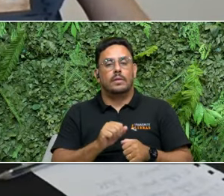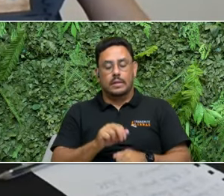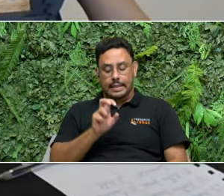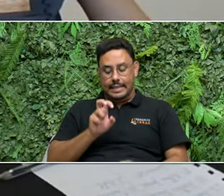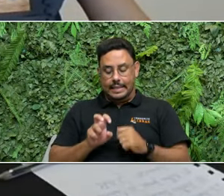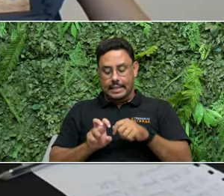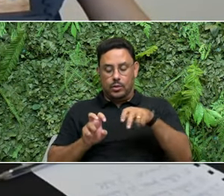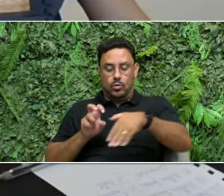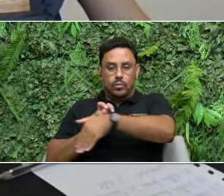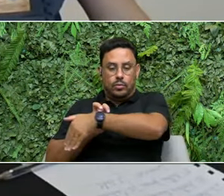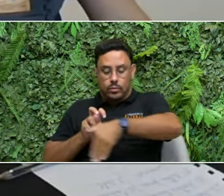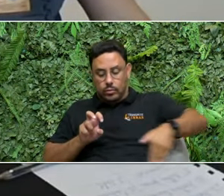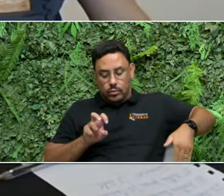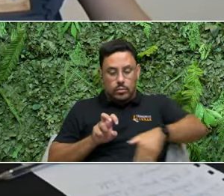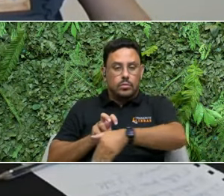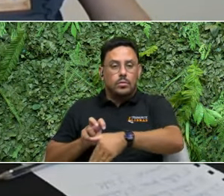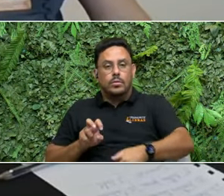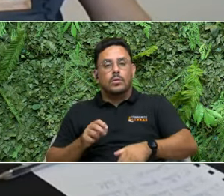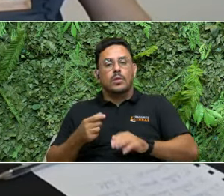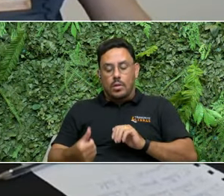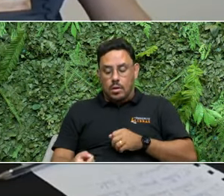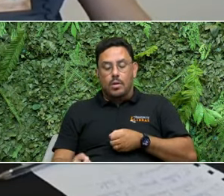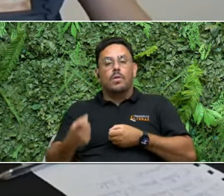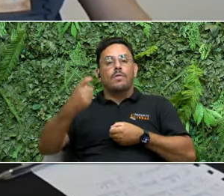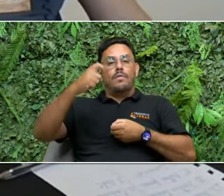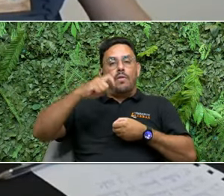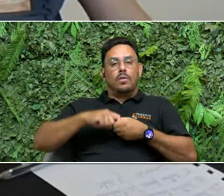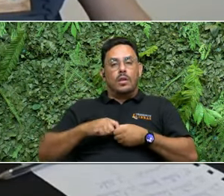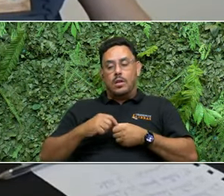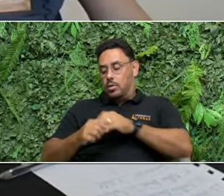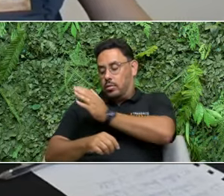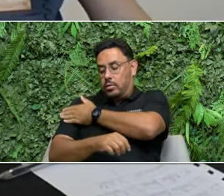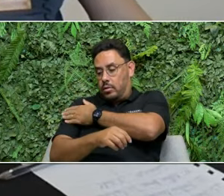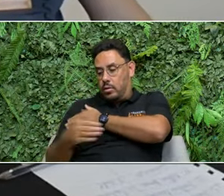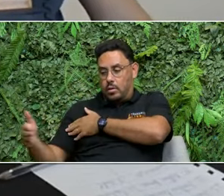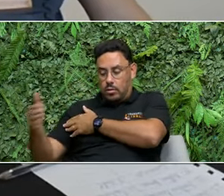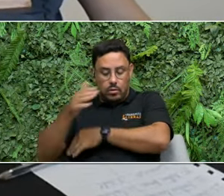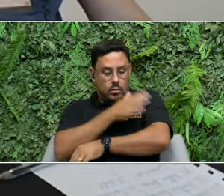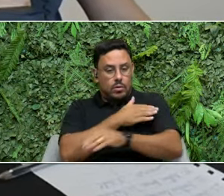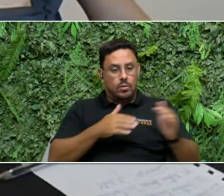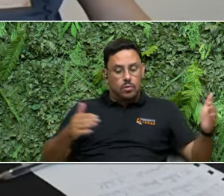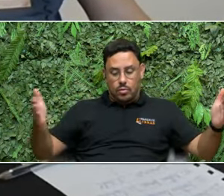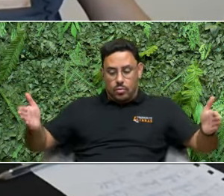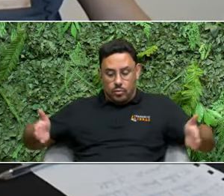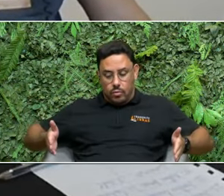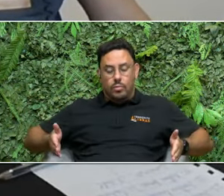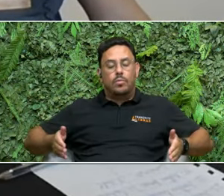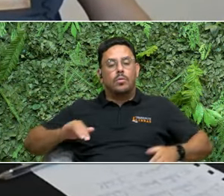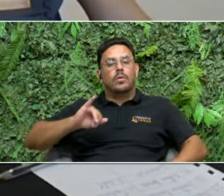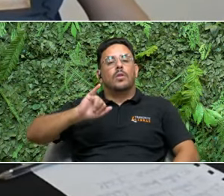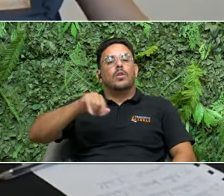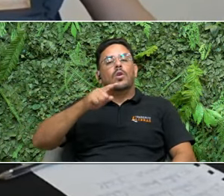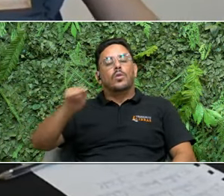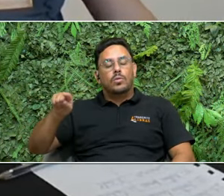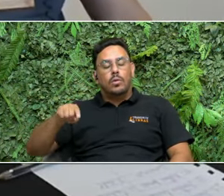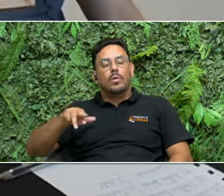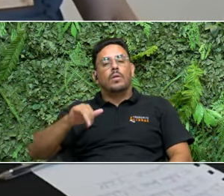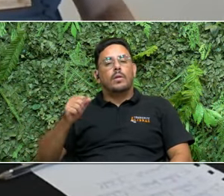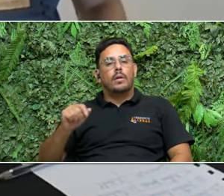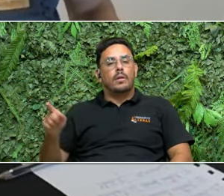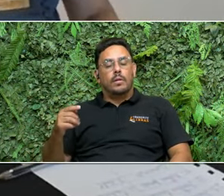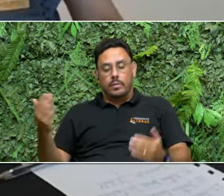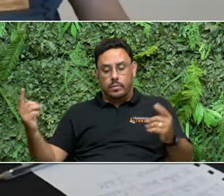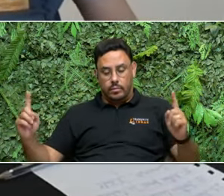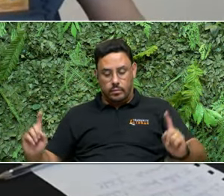Cruzeiro vai fazer uma linha de cinco nessa nesse tema defensivo recuando os dois laterais e deixando Neres